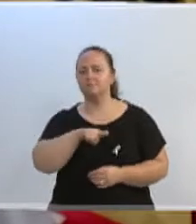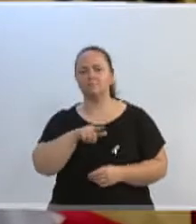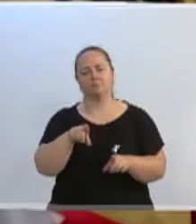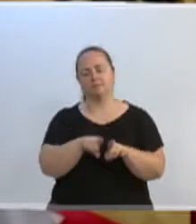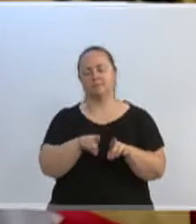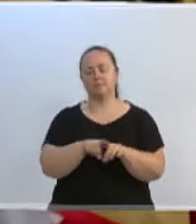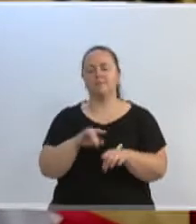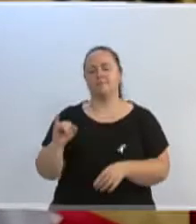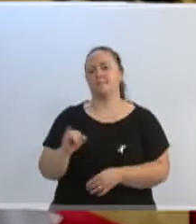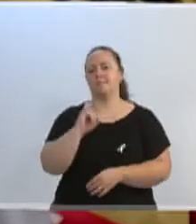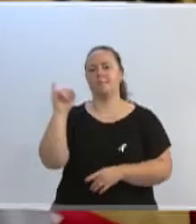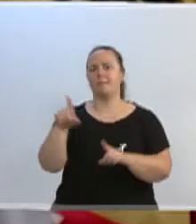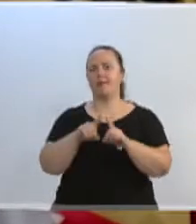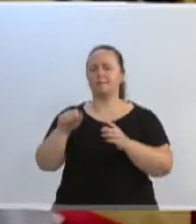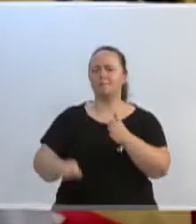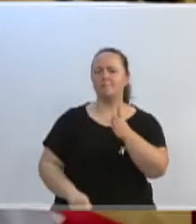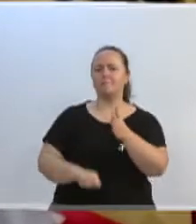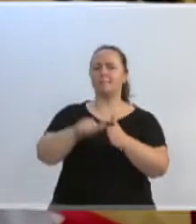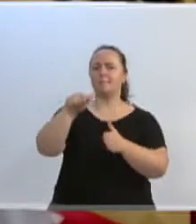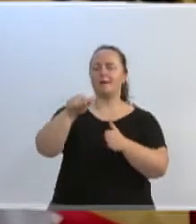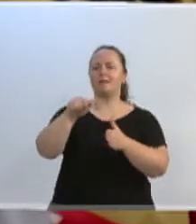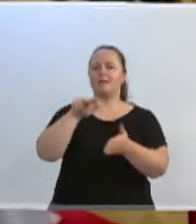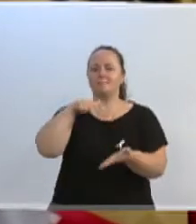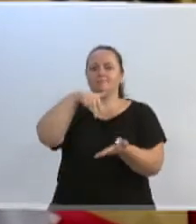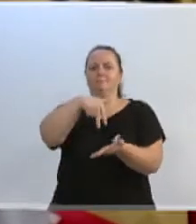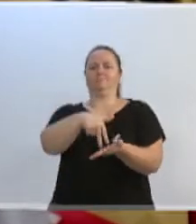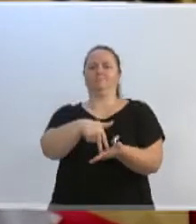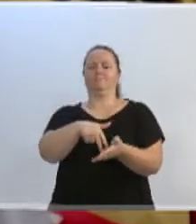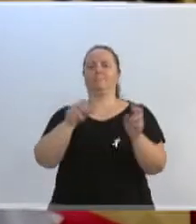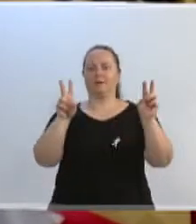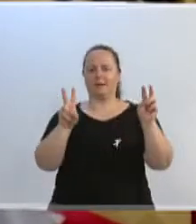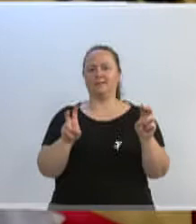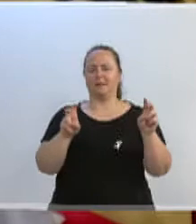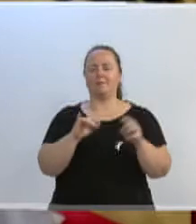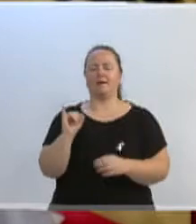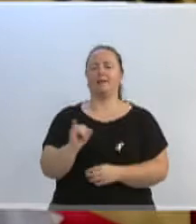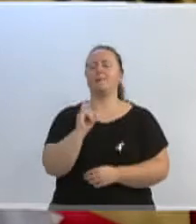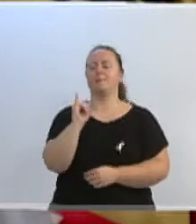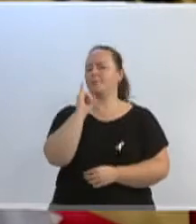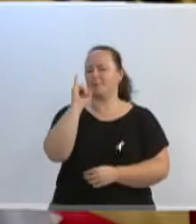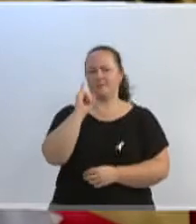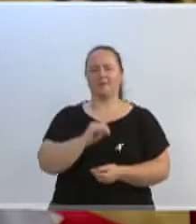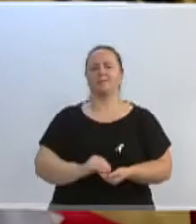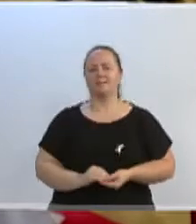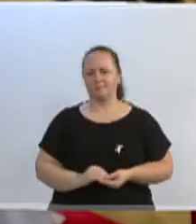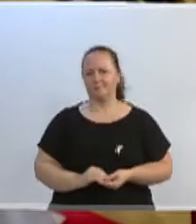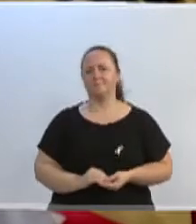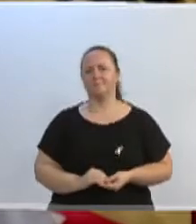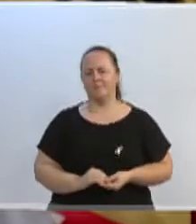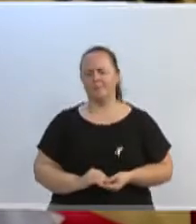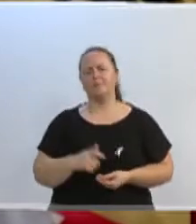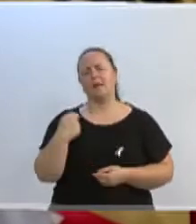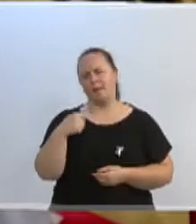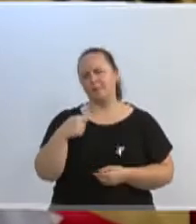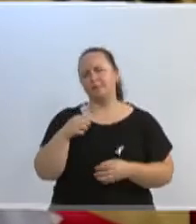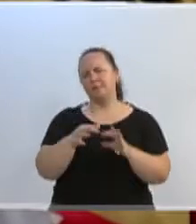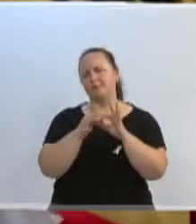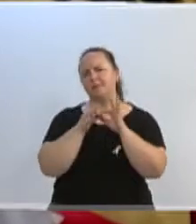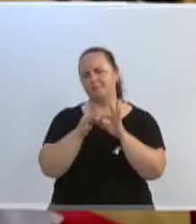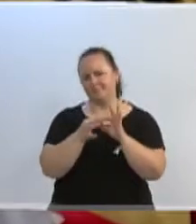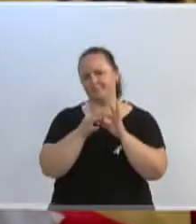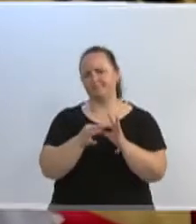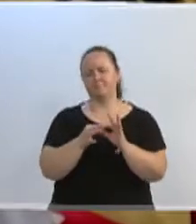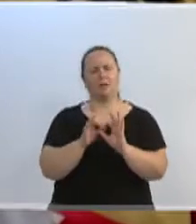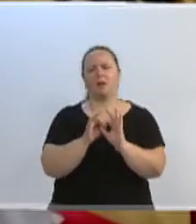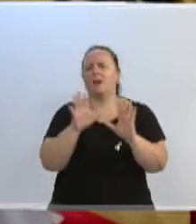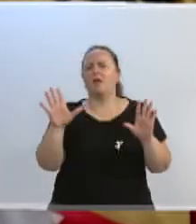realmente debutar, sim, com um assunto extremamente importante. E agora eu vejo que nós temos que nos unirmos cada vez mais, independente de